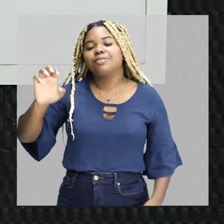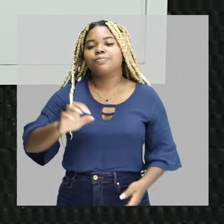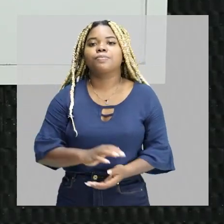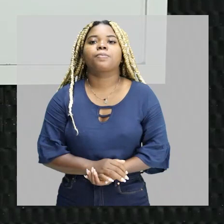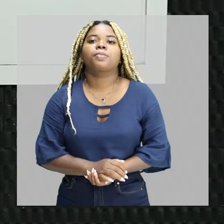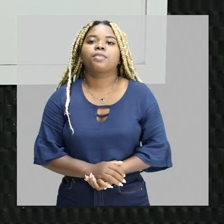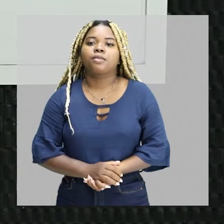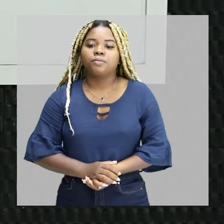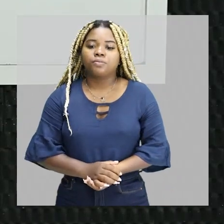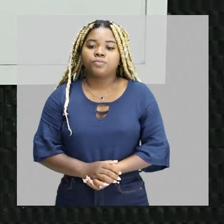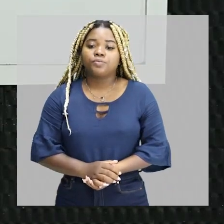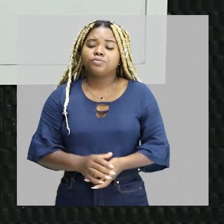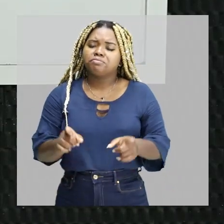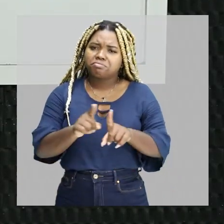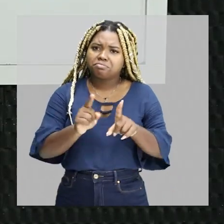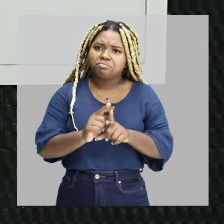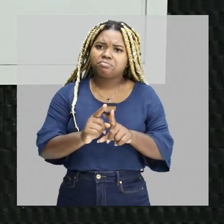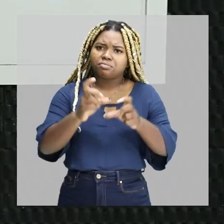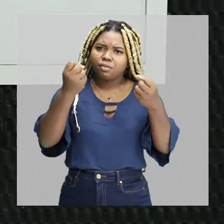da densidade